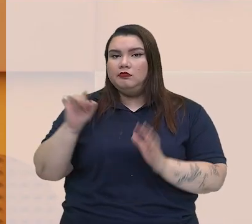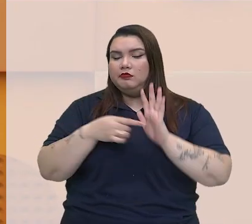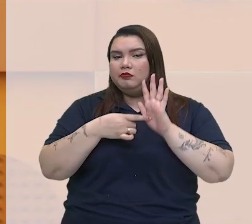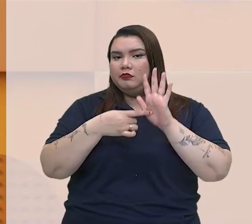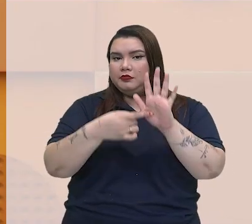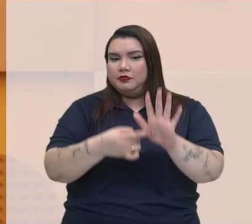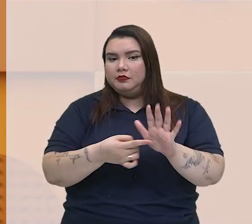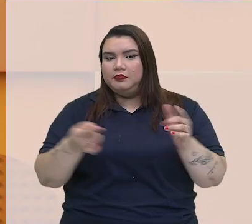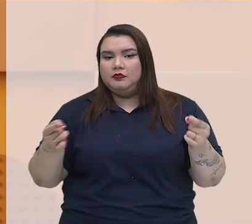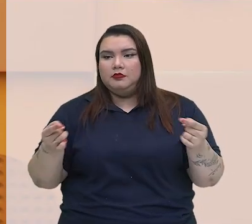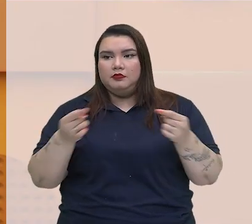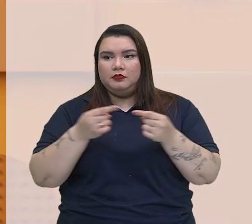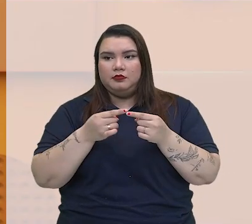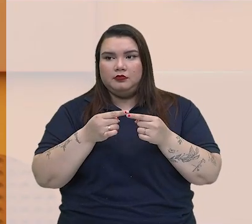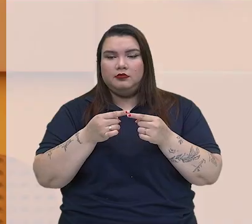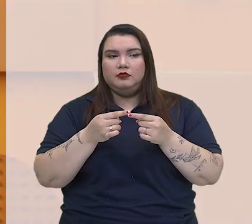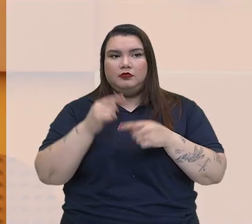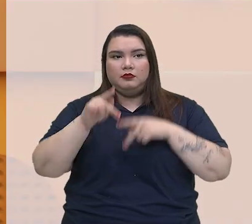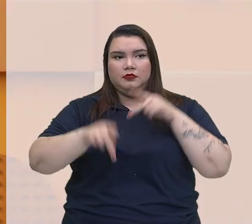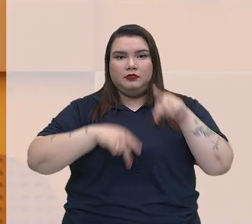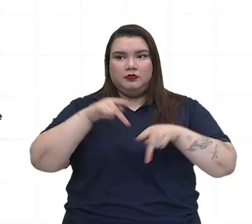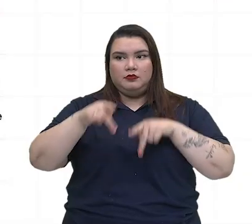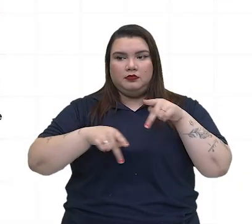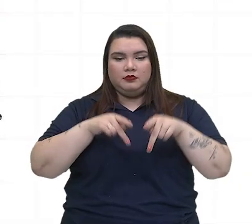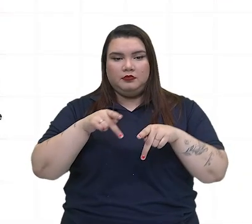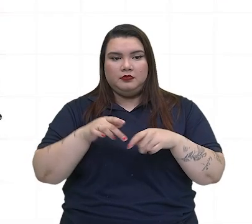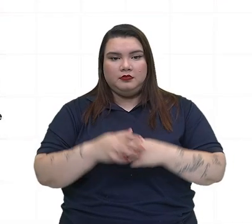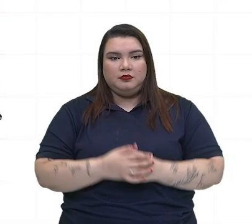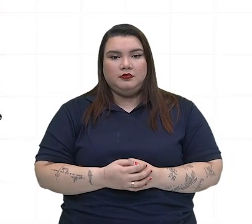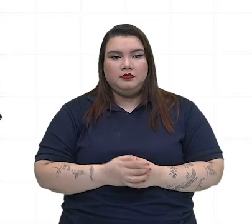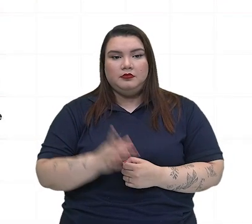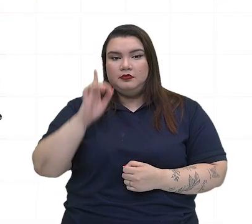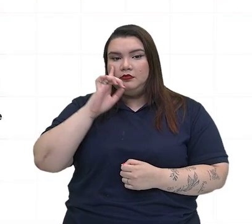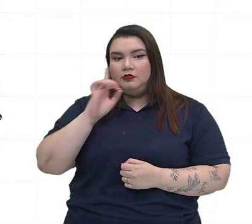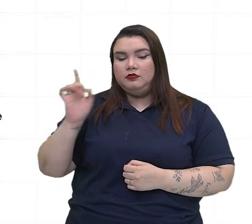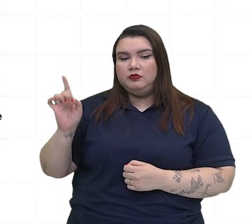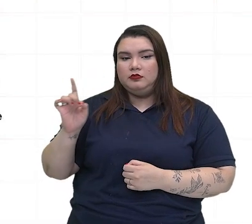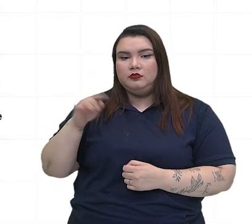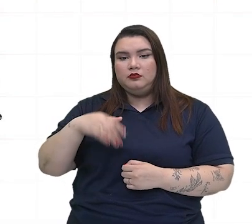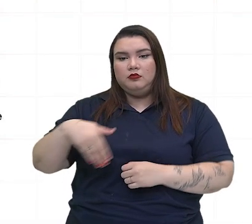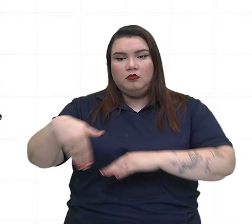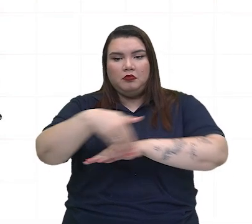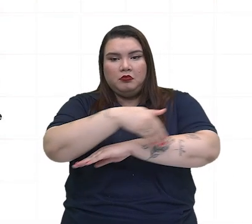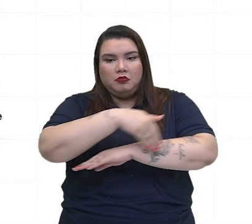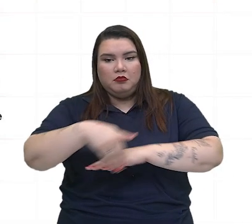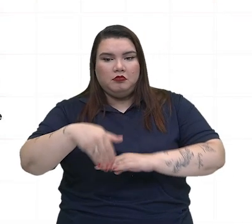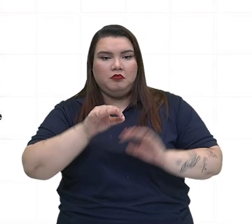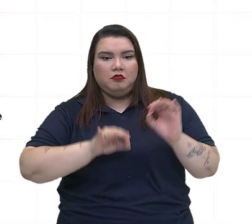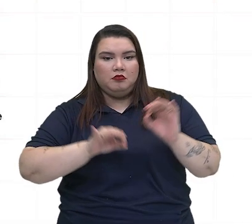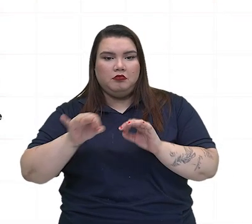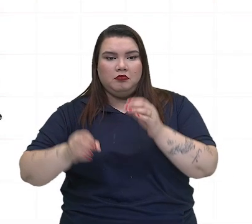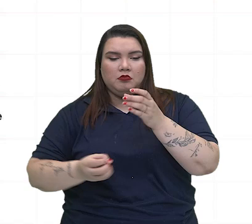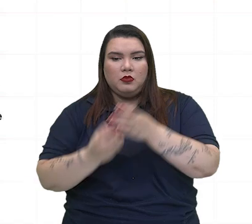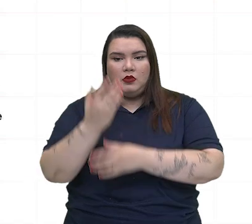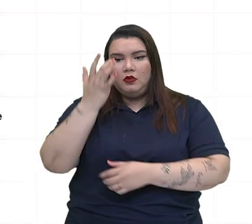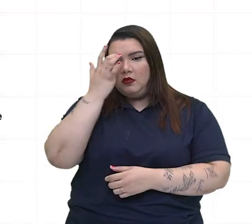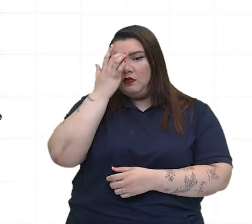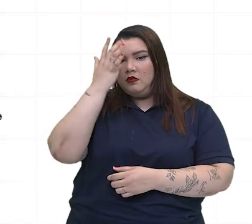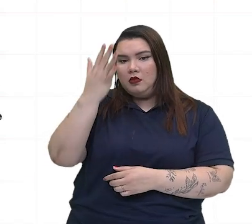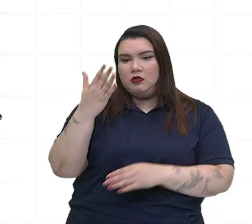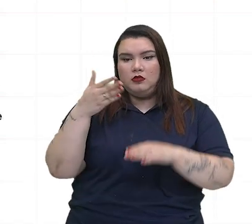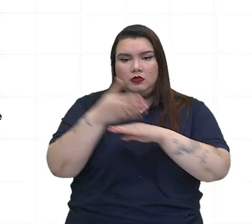que eles trazem para as populações. Os ramais, eles são projetados para facilitar